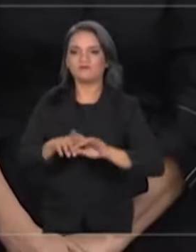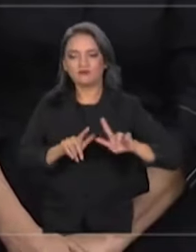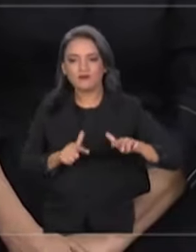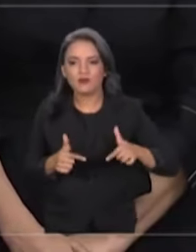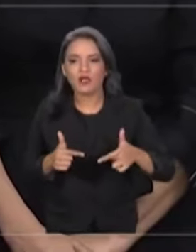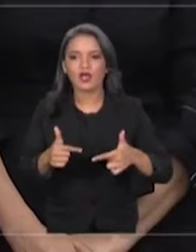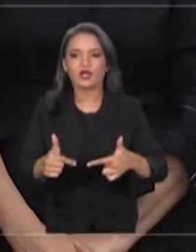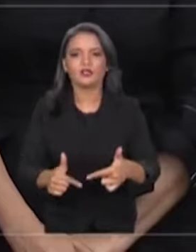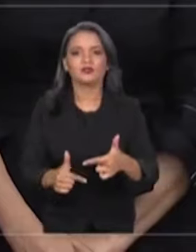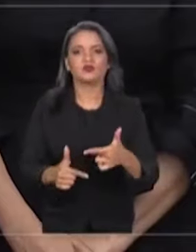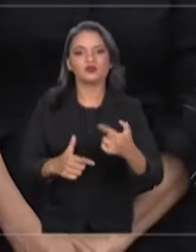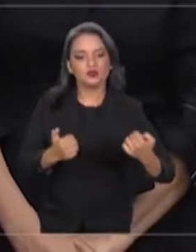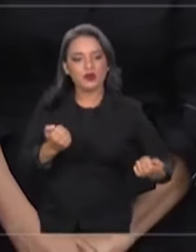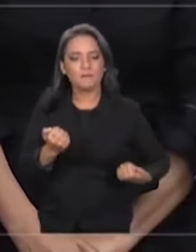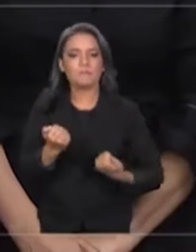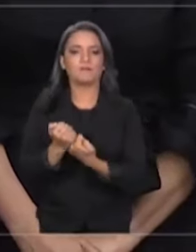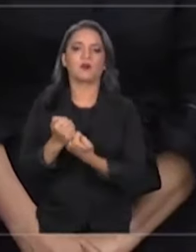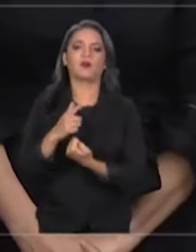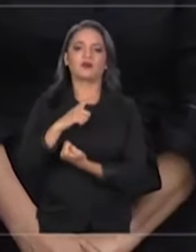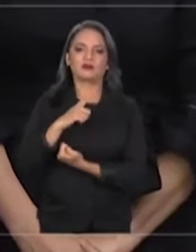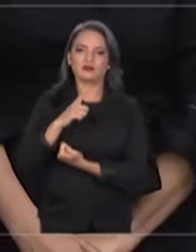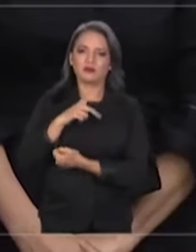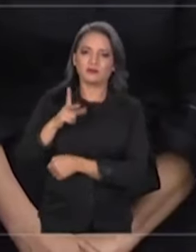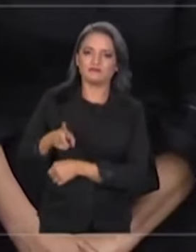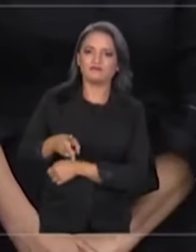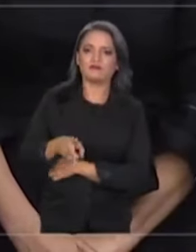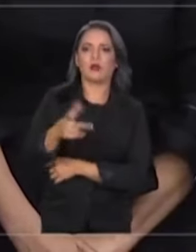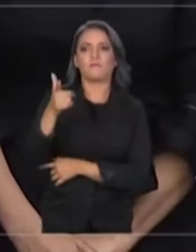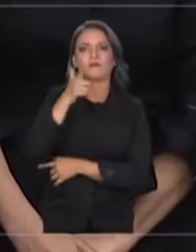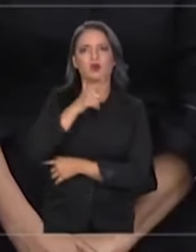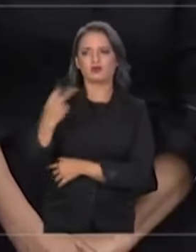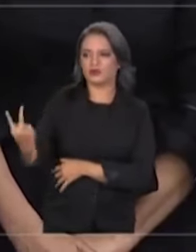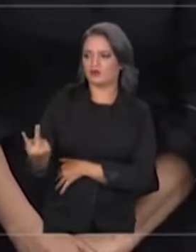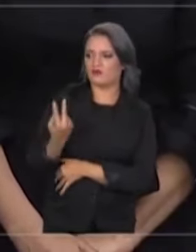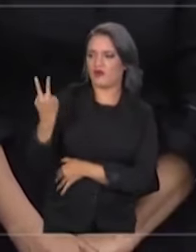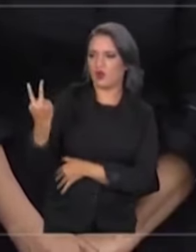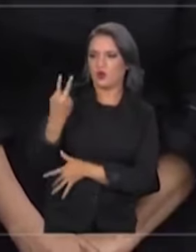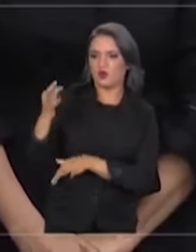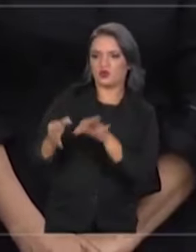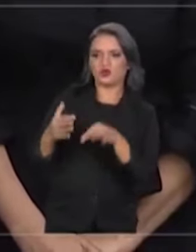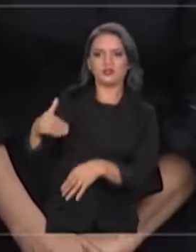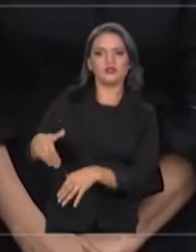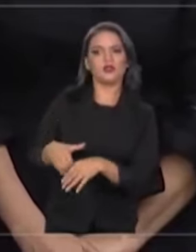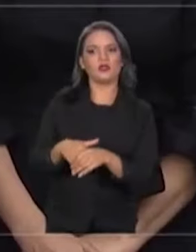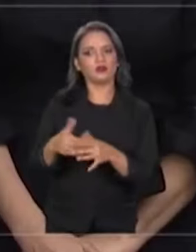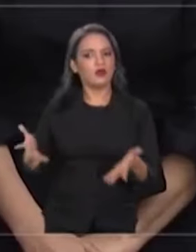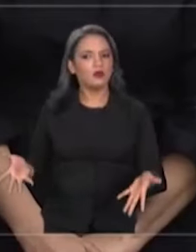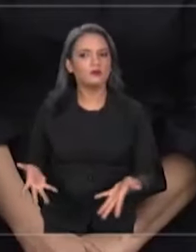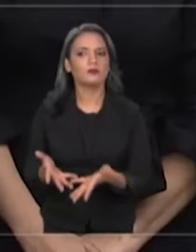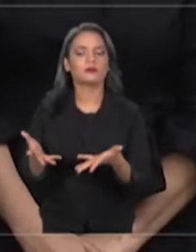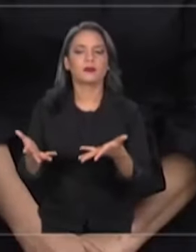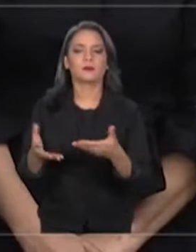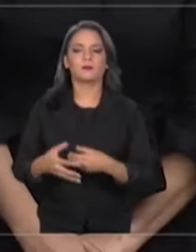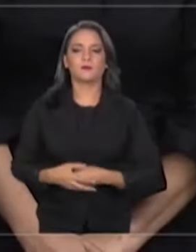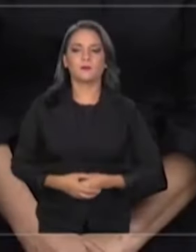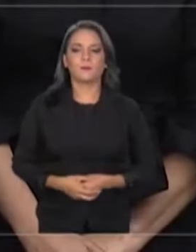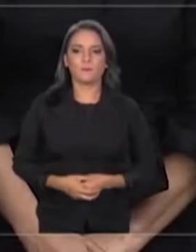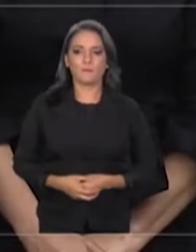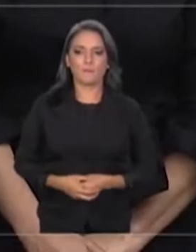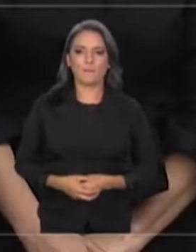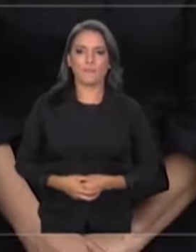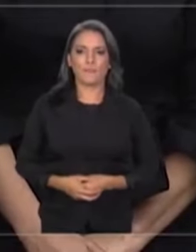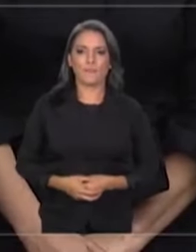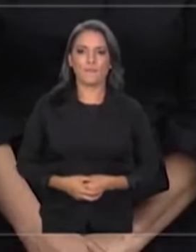de modo positivo na consecução dos valores que a Justiça Eleitoral prossegue